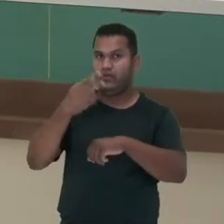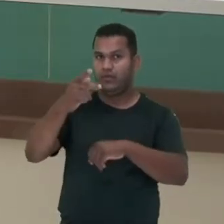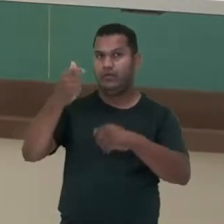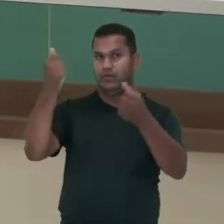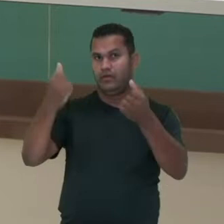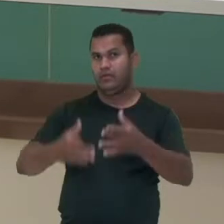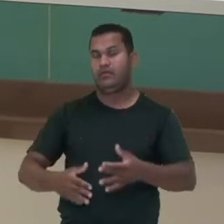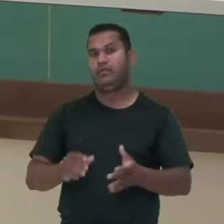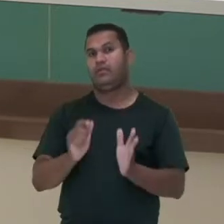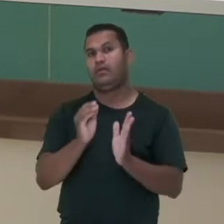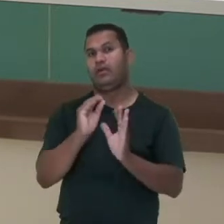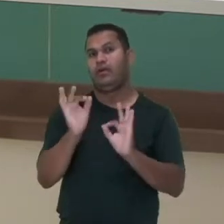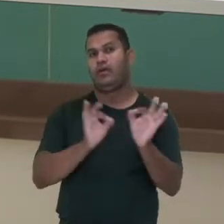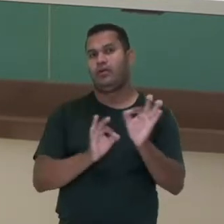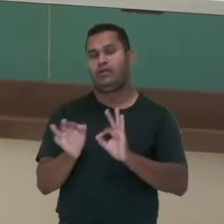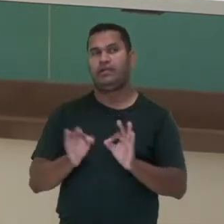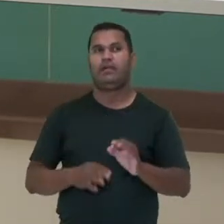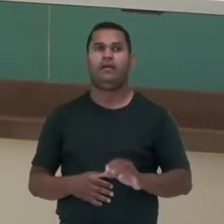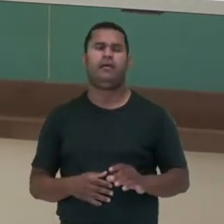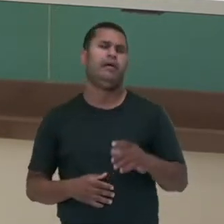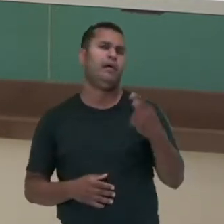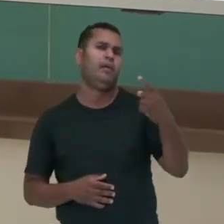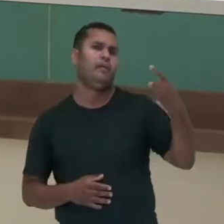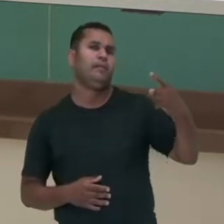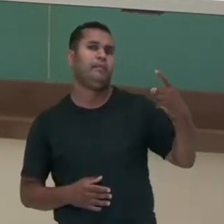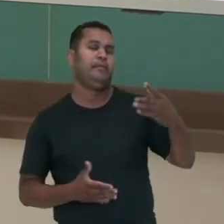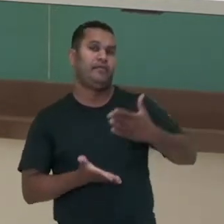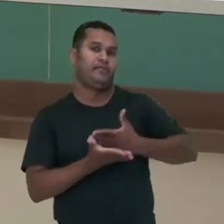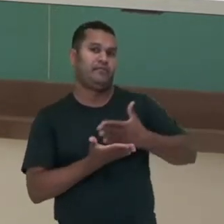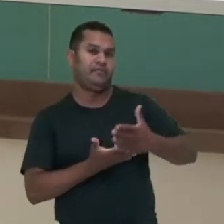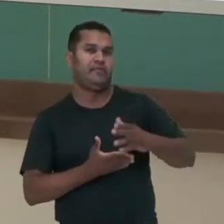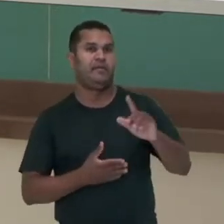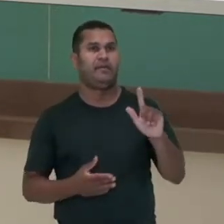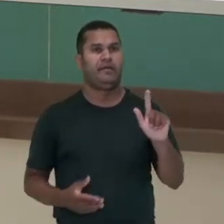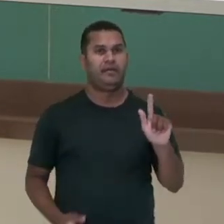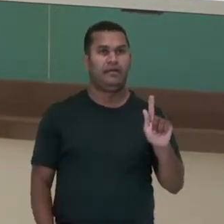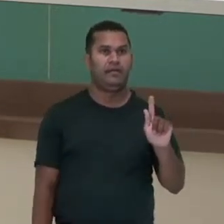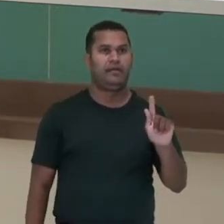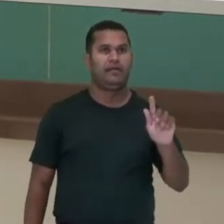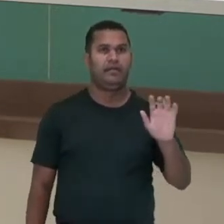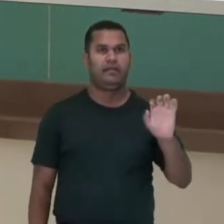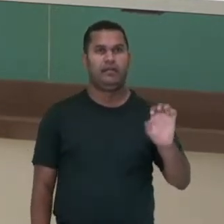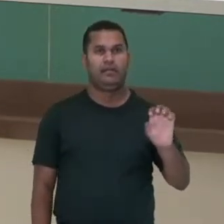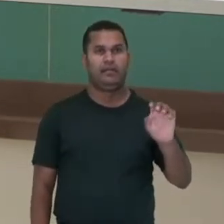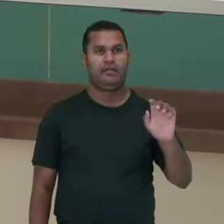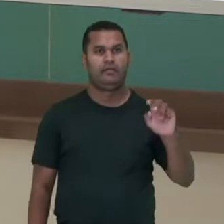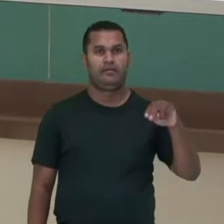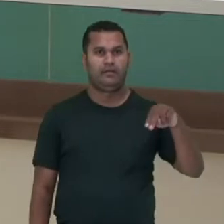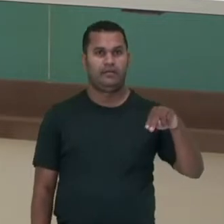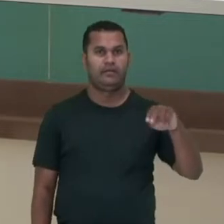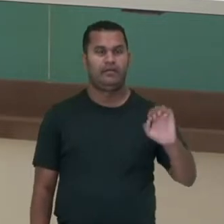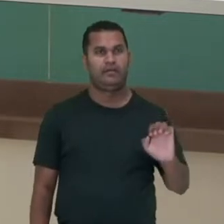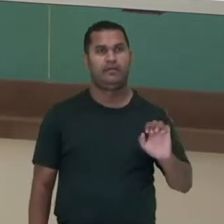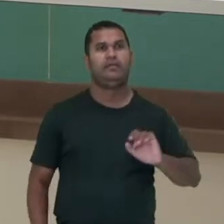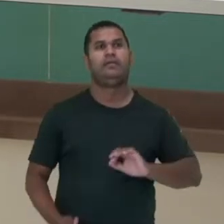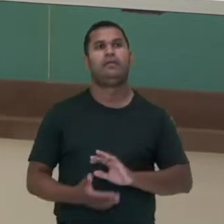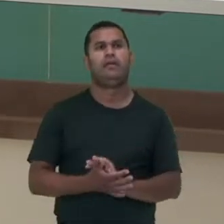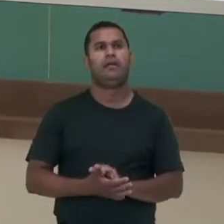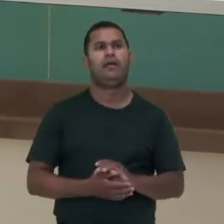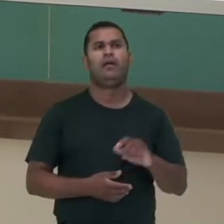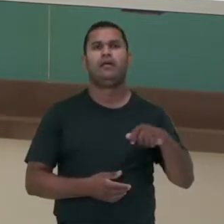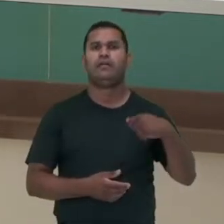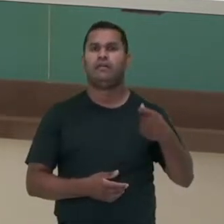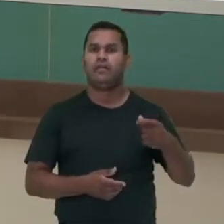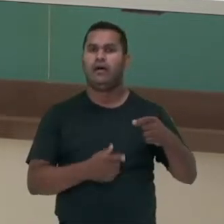dois tipos de significados para gene. Um primeiro é dentro da ciência especificamente genética. É a unidade